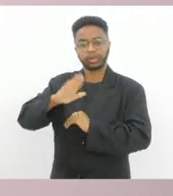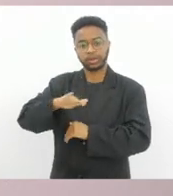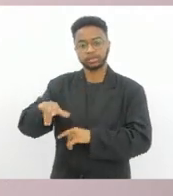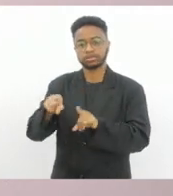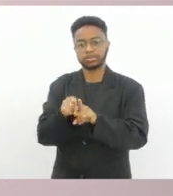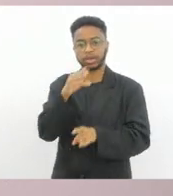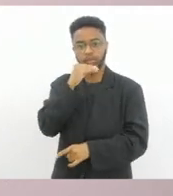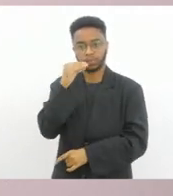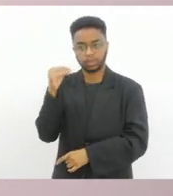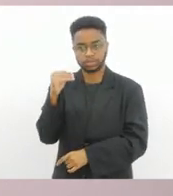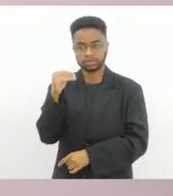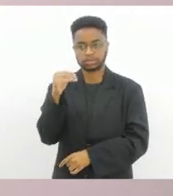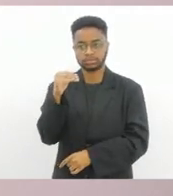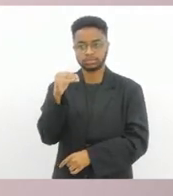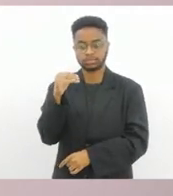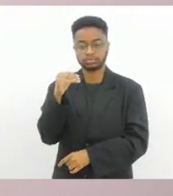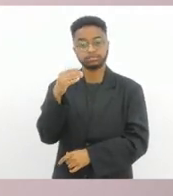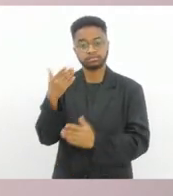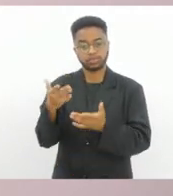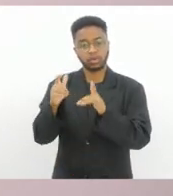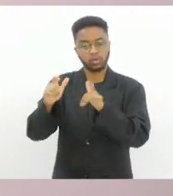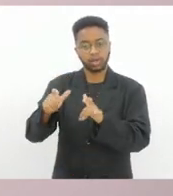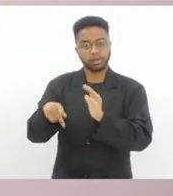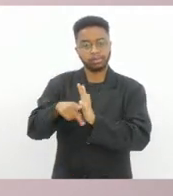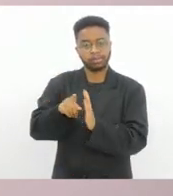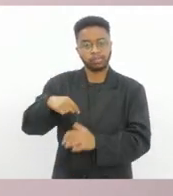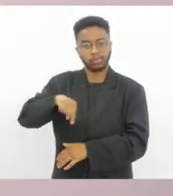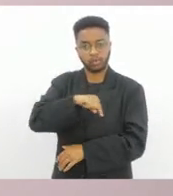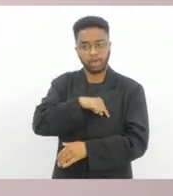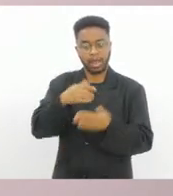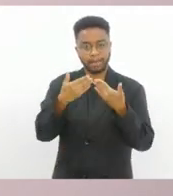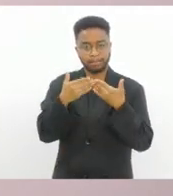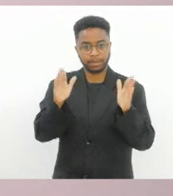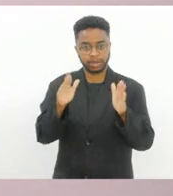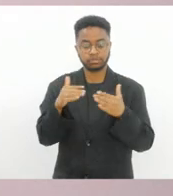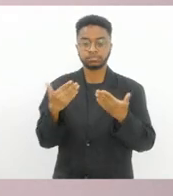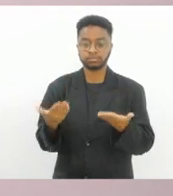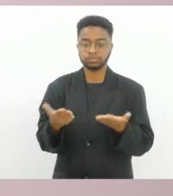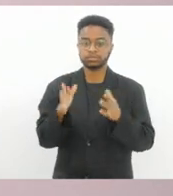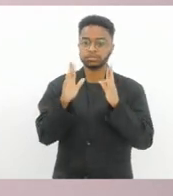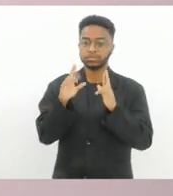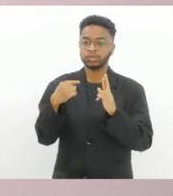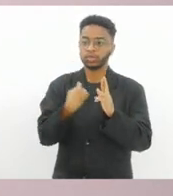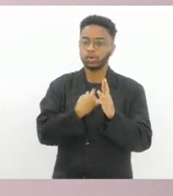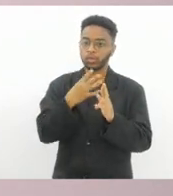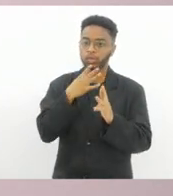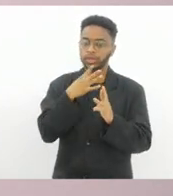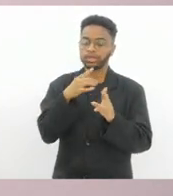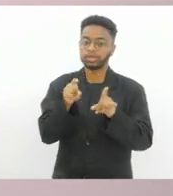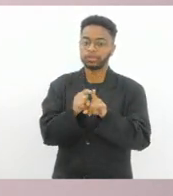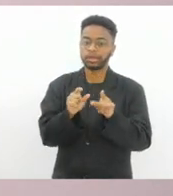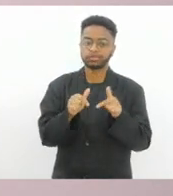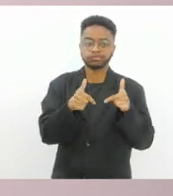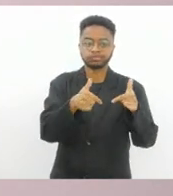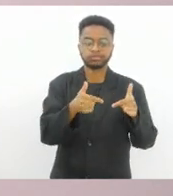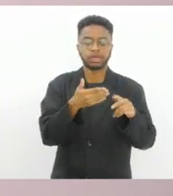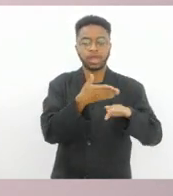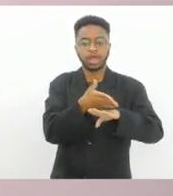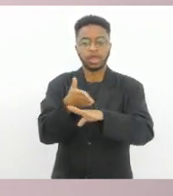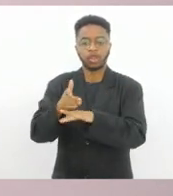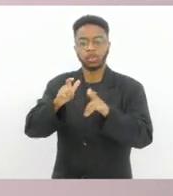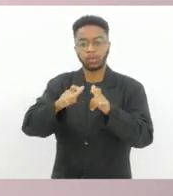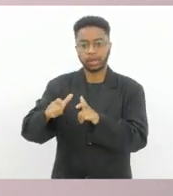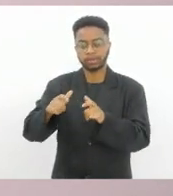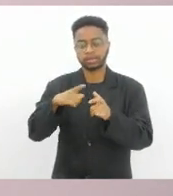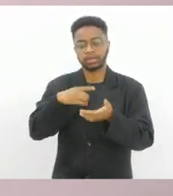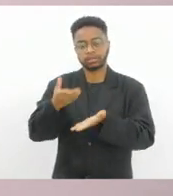adolescente. E é um equipamento nosso, de porta aberta, né? Que a gente conheça e ocupe esse espaço de atendimento tão